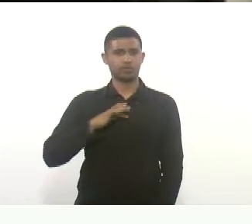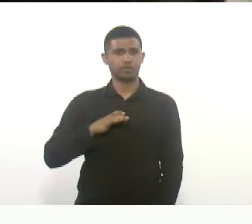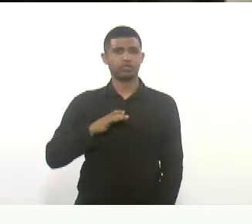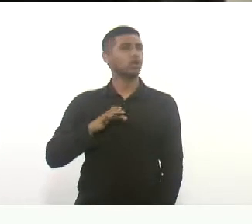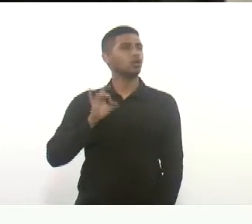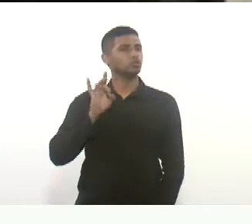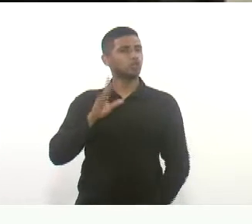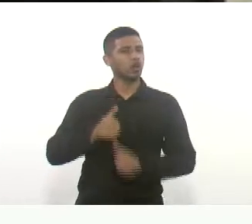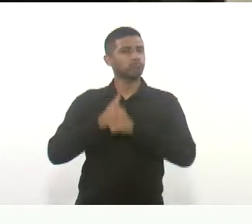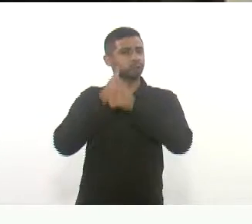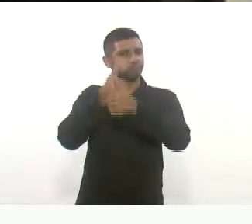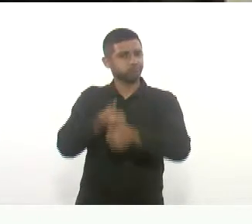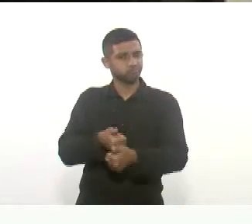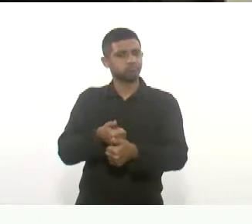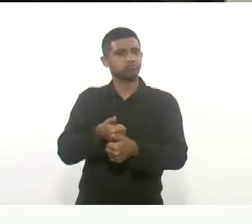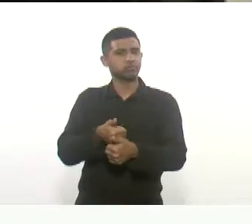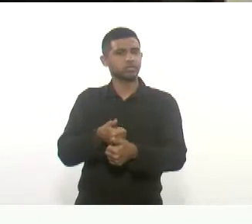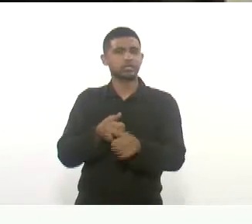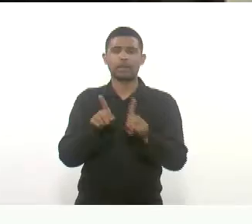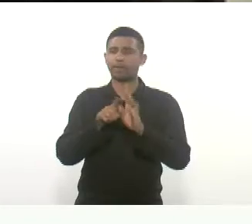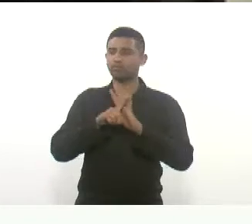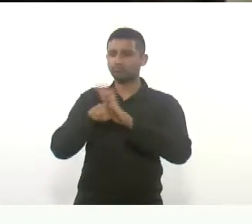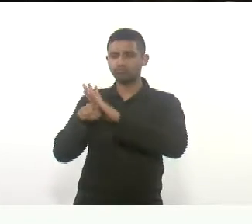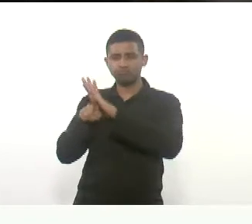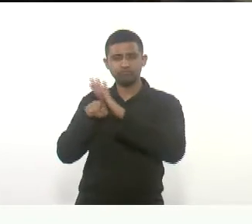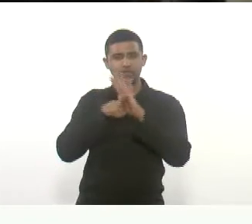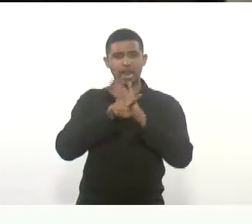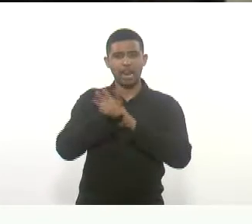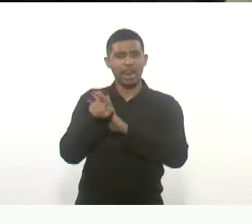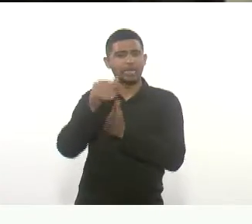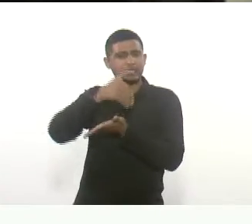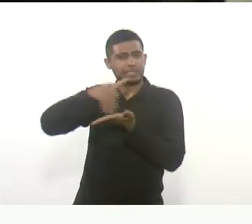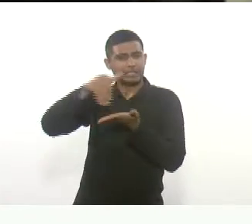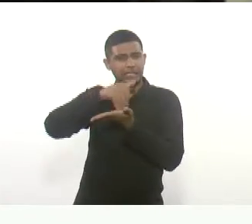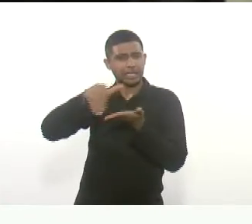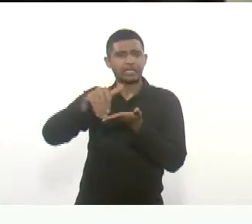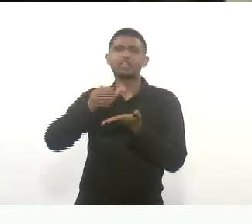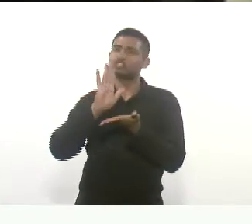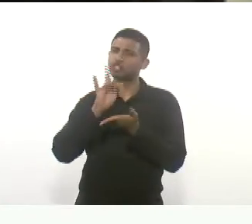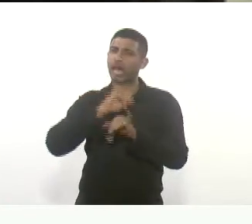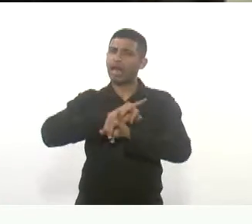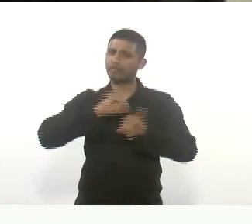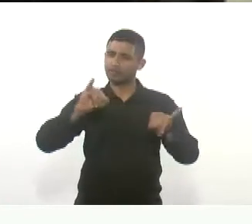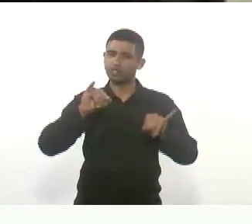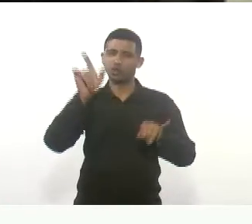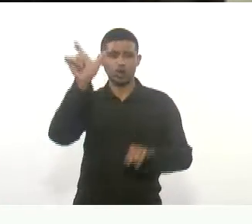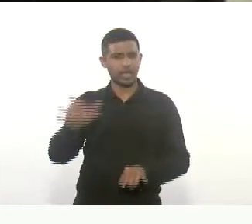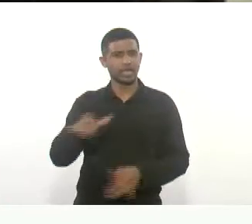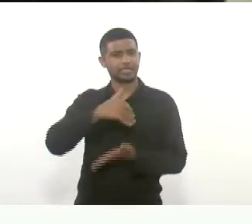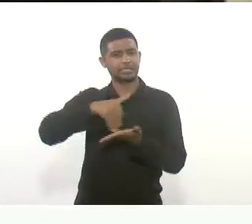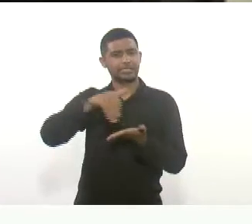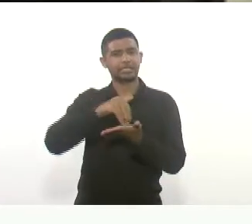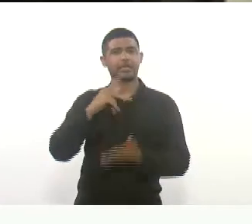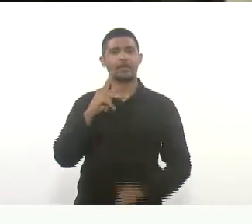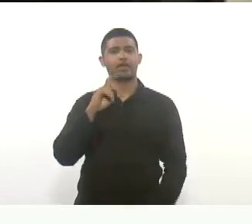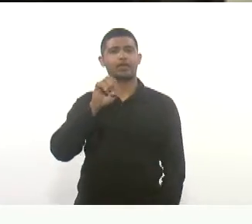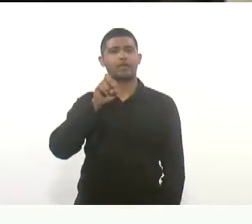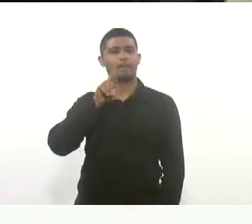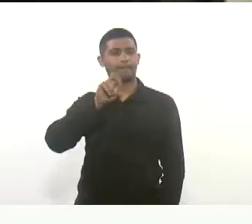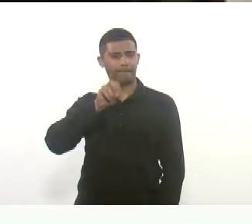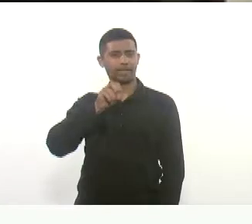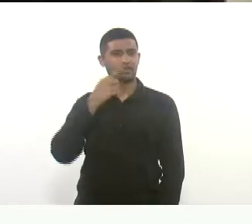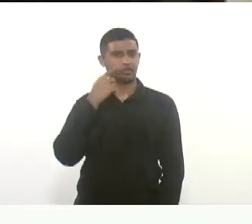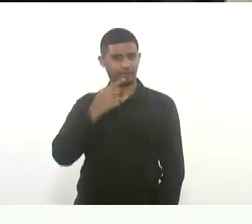só para acompanhar e fiscalizar o papel da Secretaria, que já anunciou, através do secretário Pedro Fernandes, um aumento para o